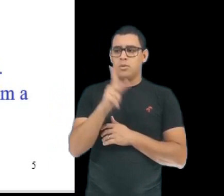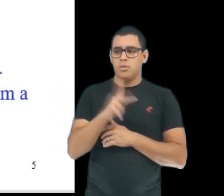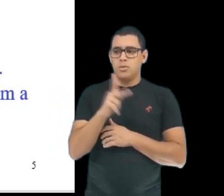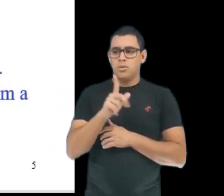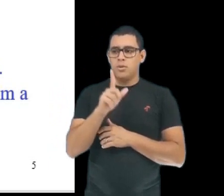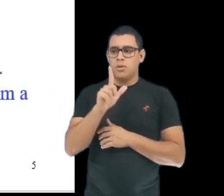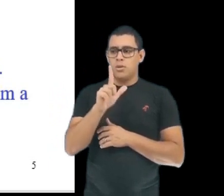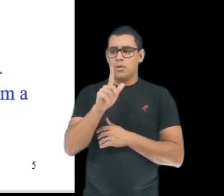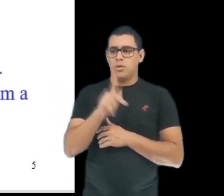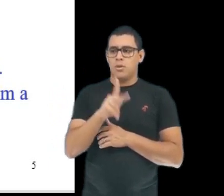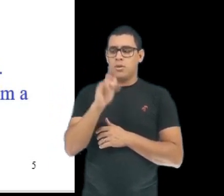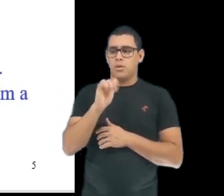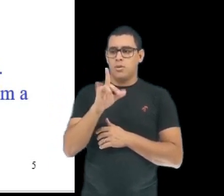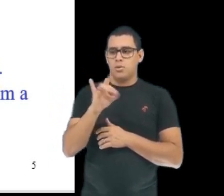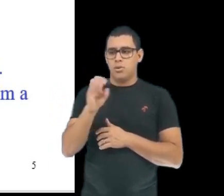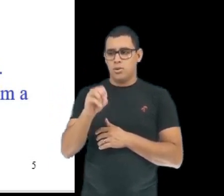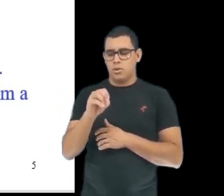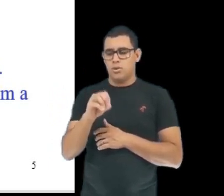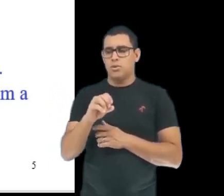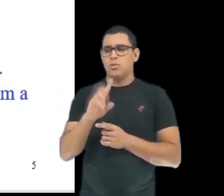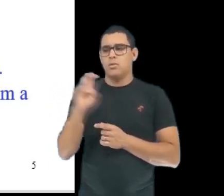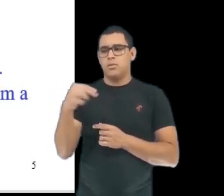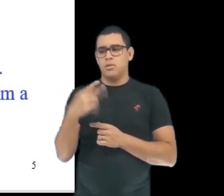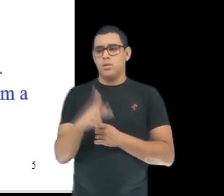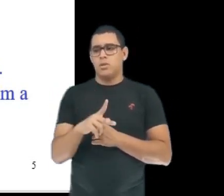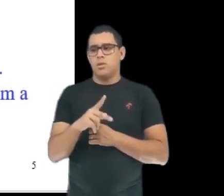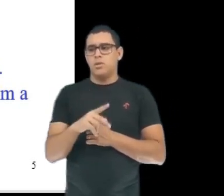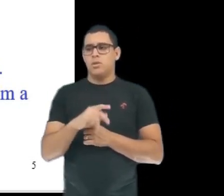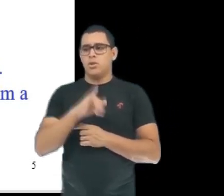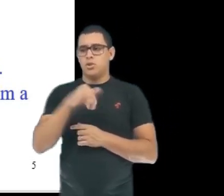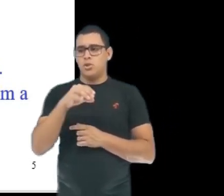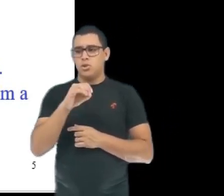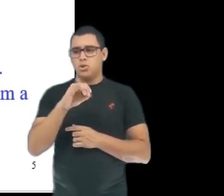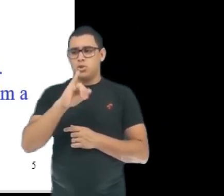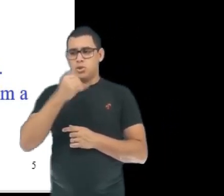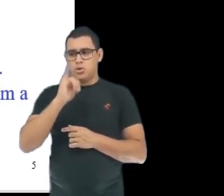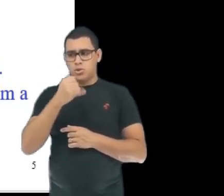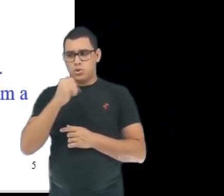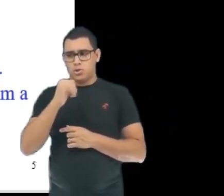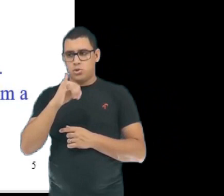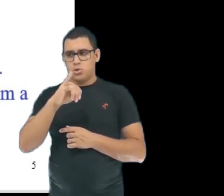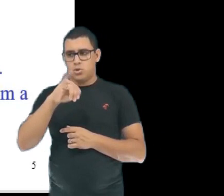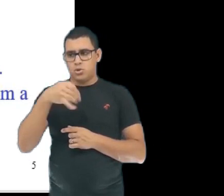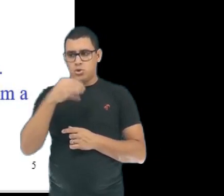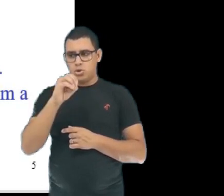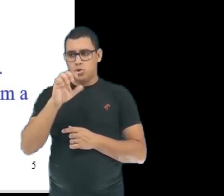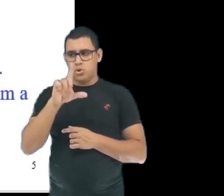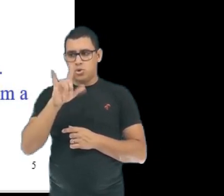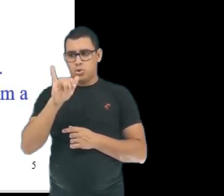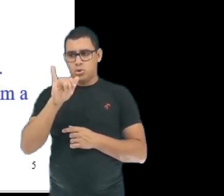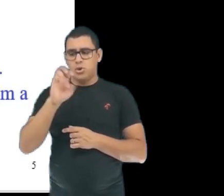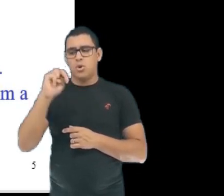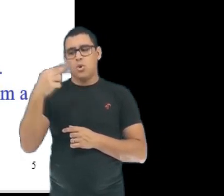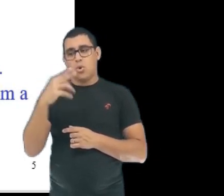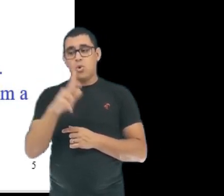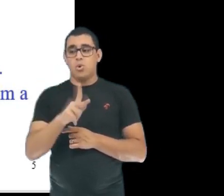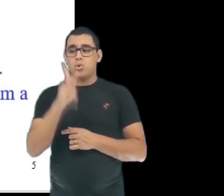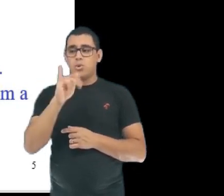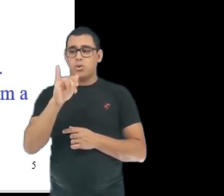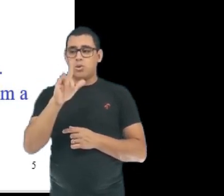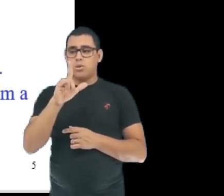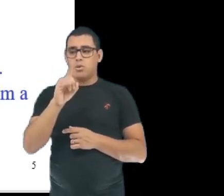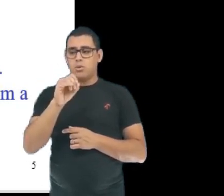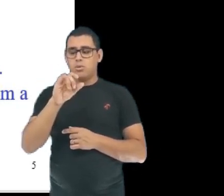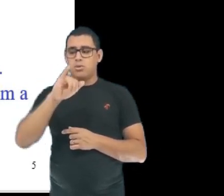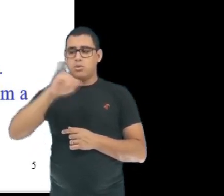de quilocalorias, calorias, joule ou quilojoule. A gente vai ver a similaridade de cada